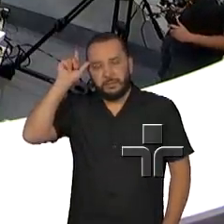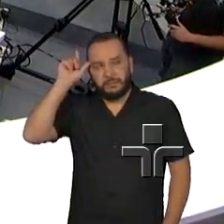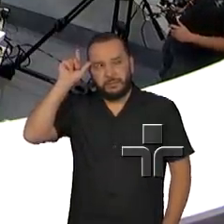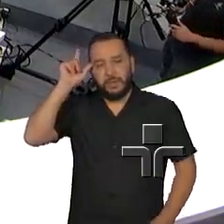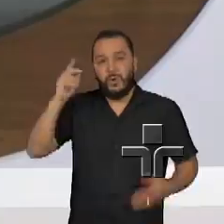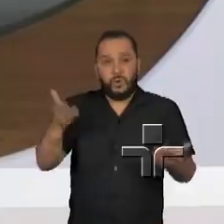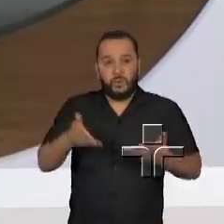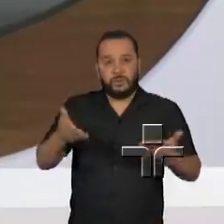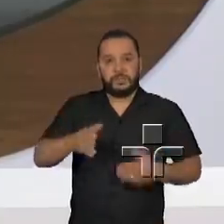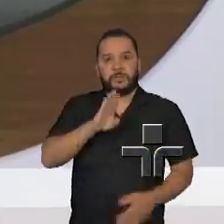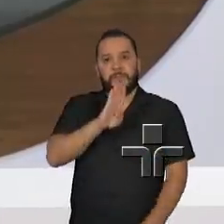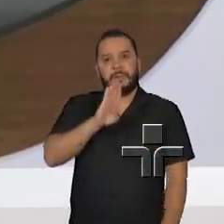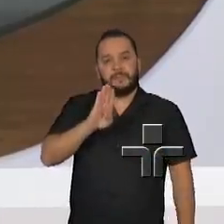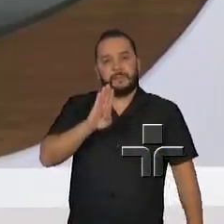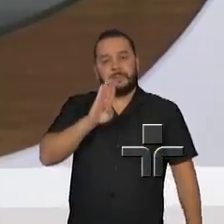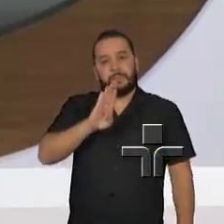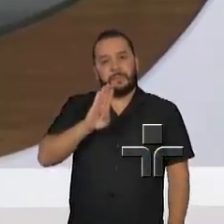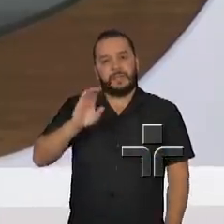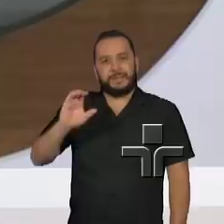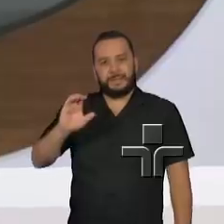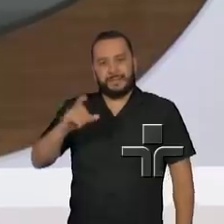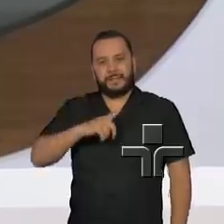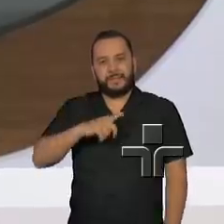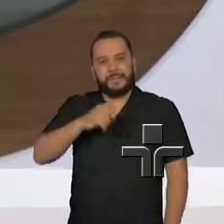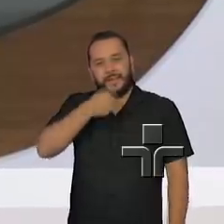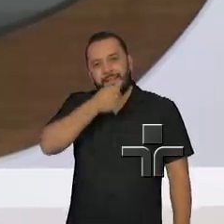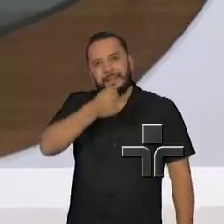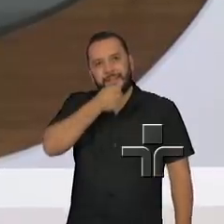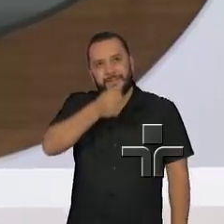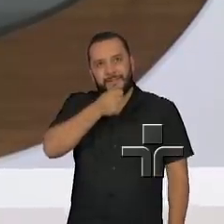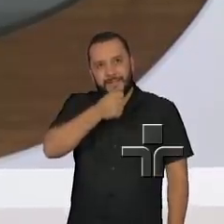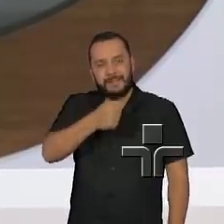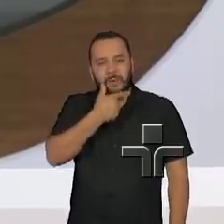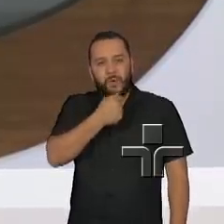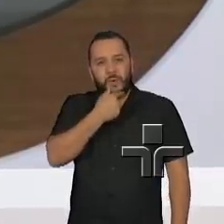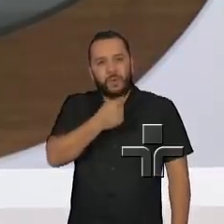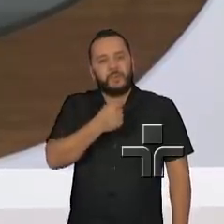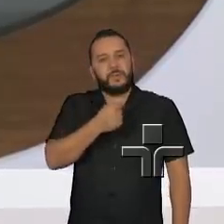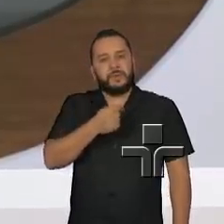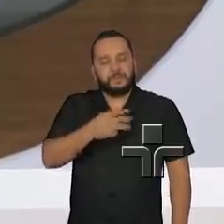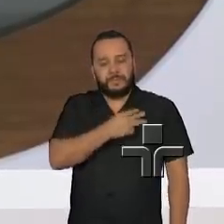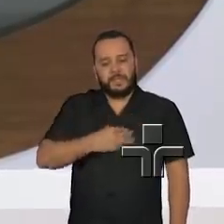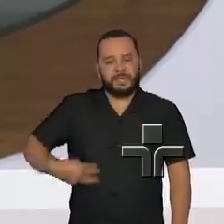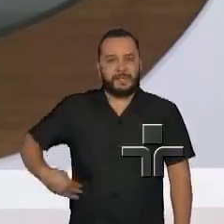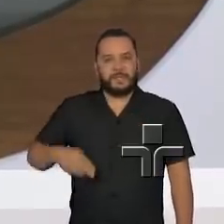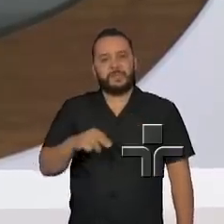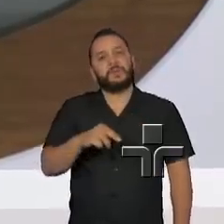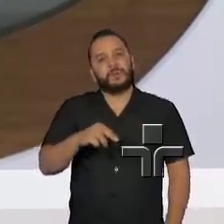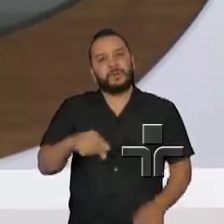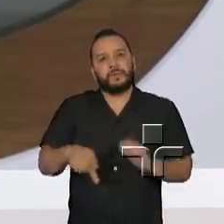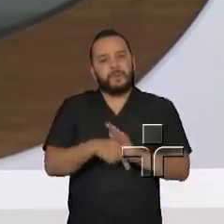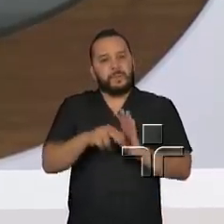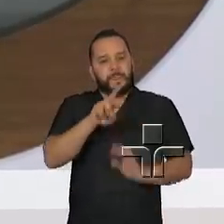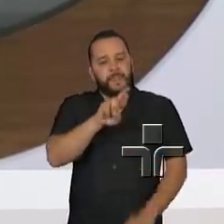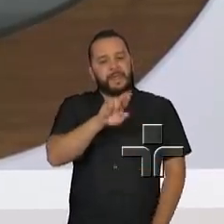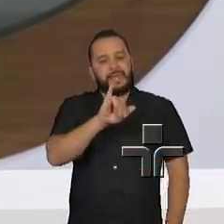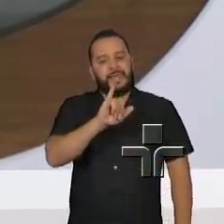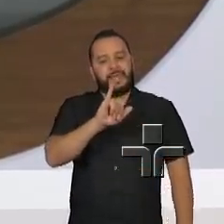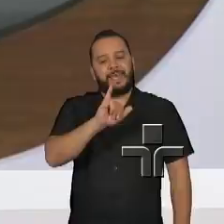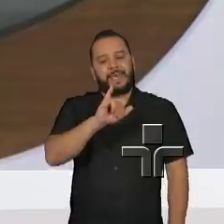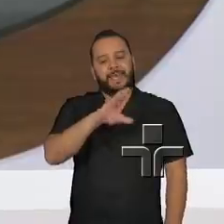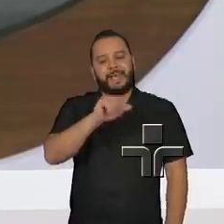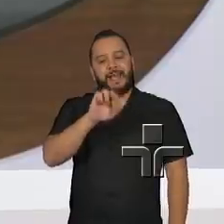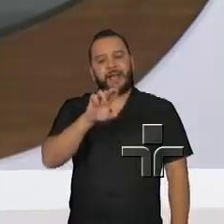a BBC fez uma entrevista com o ministro Ricardo Salles. do Meio Ambiente, ministro do Meio Ambiente, Ricardo